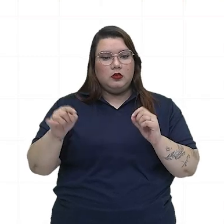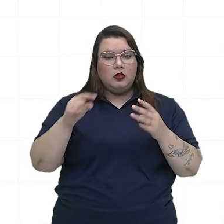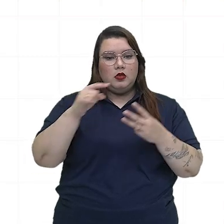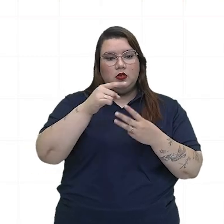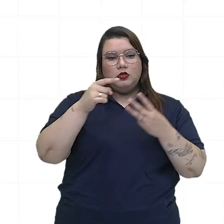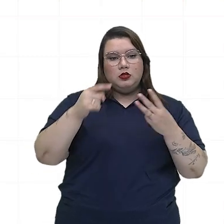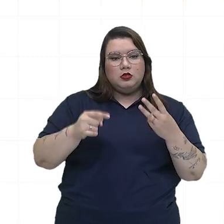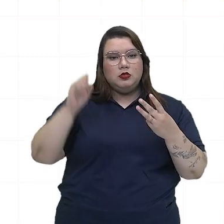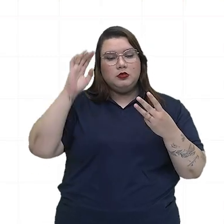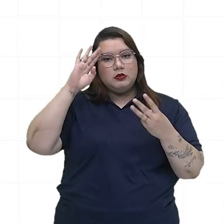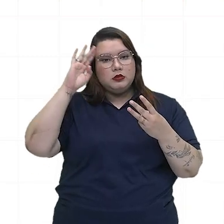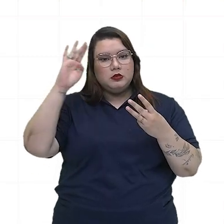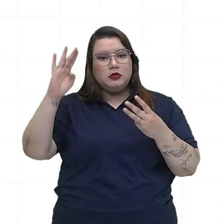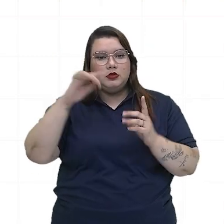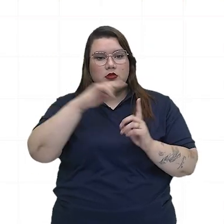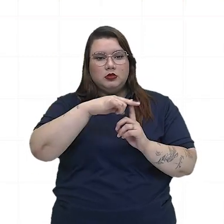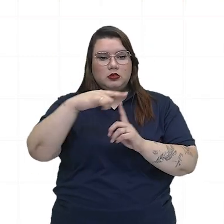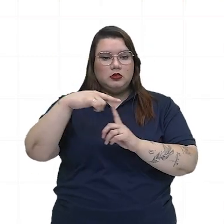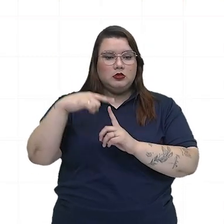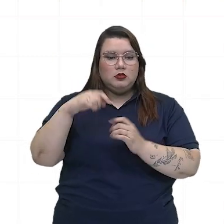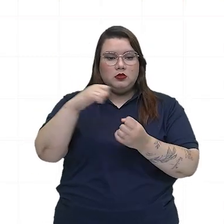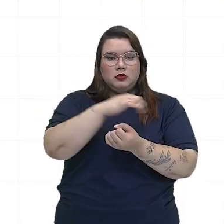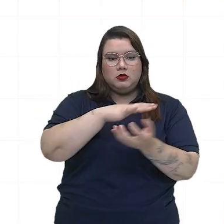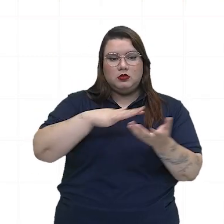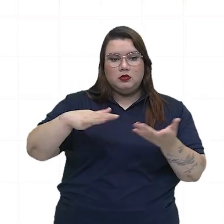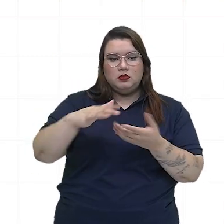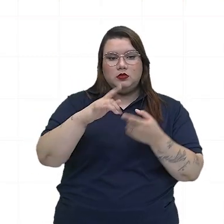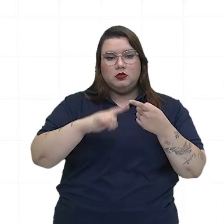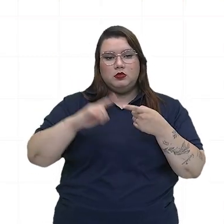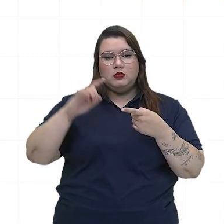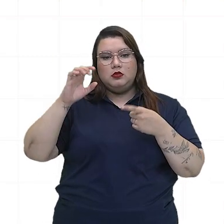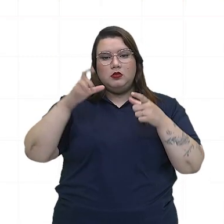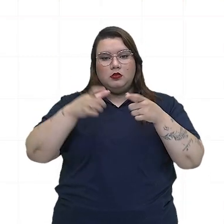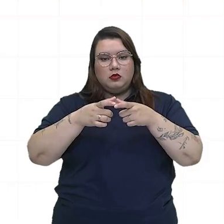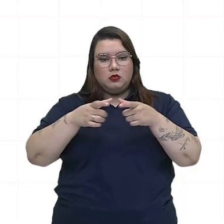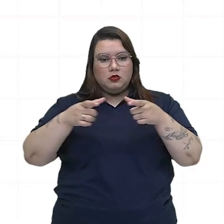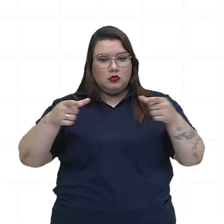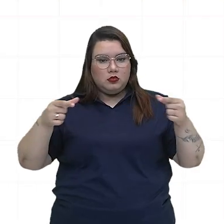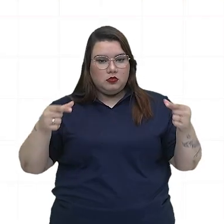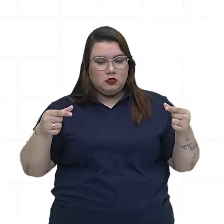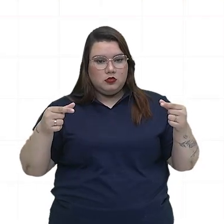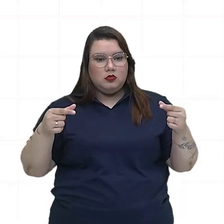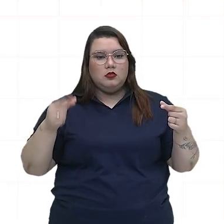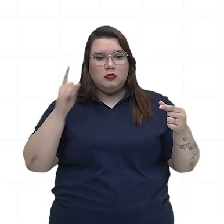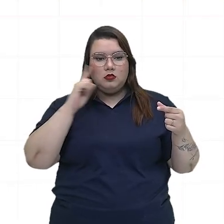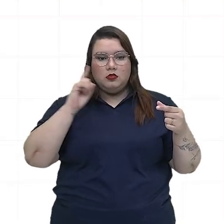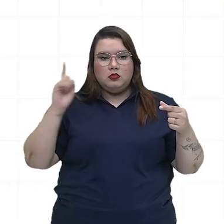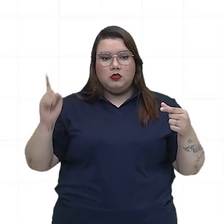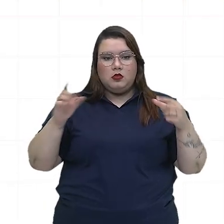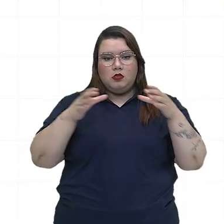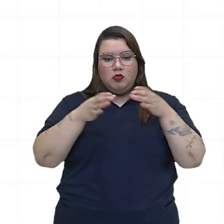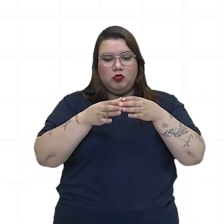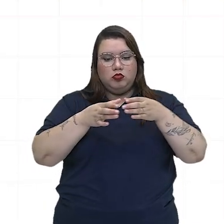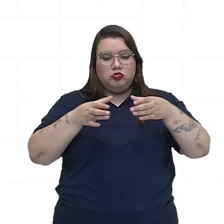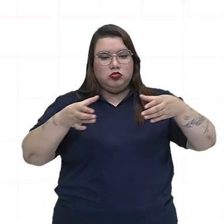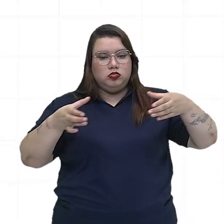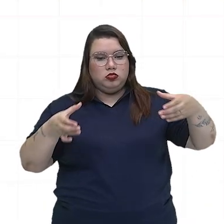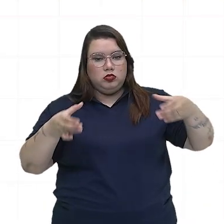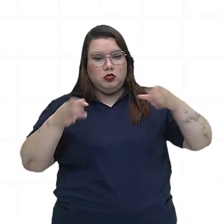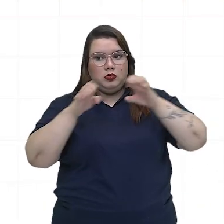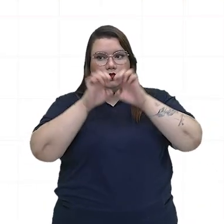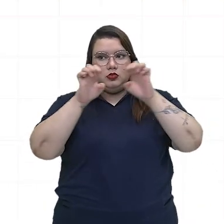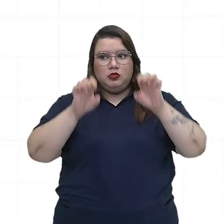3 principais tipos de galáxias, que são as galáxias elípticas. Observem aí a estrutura,